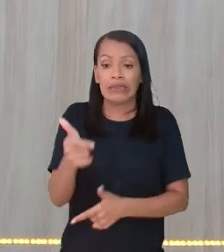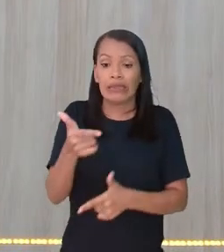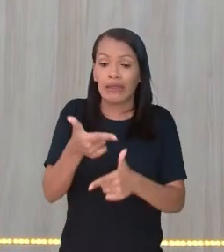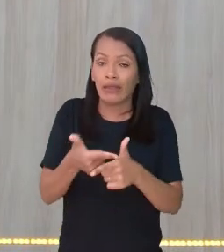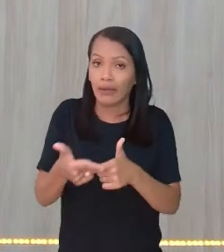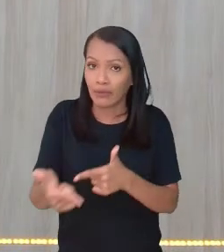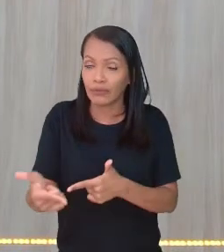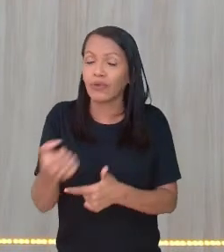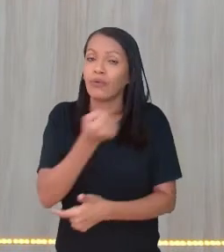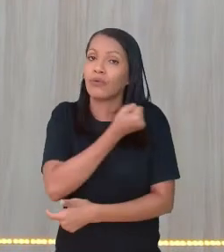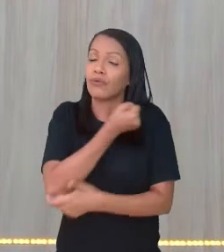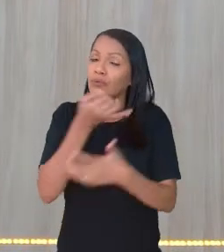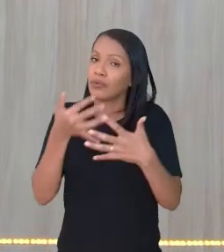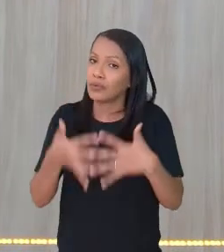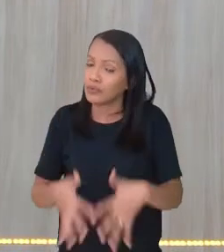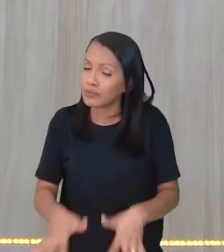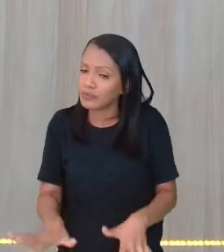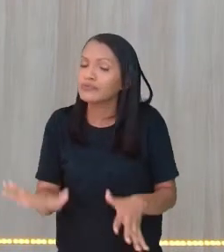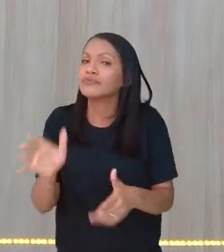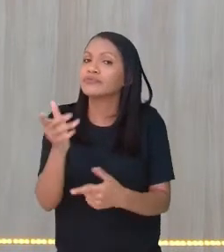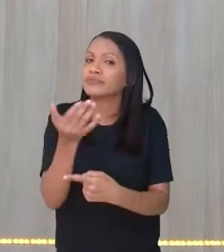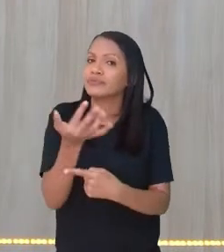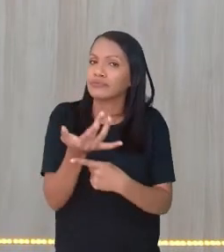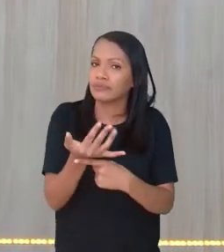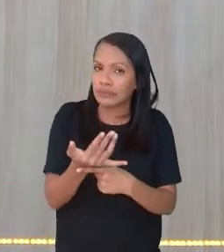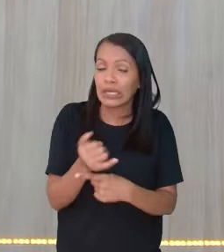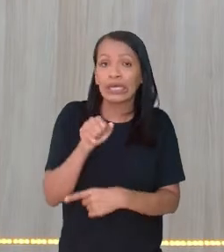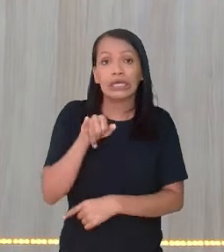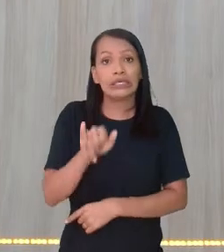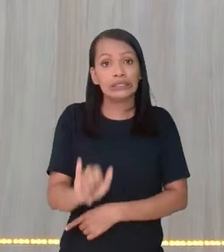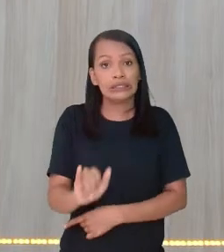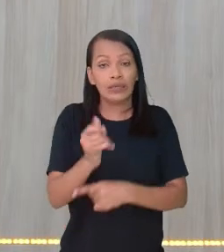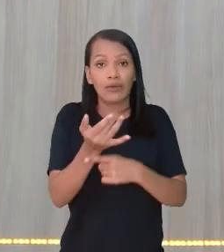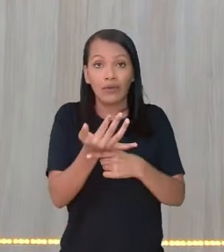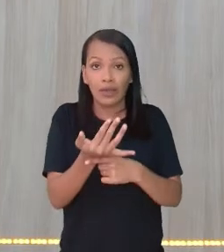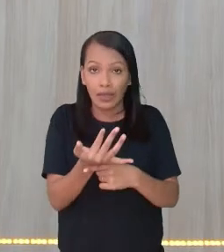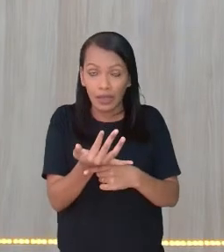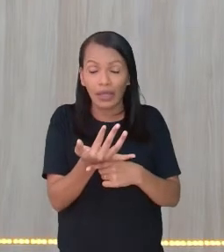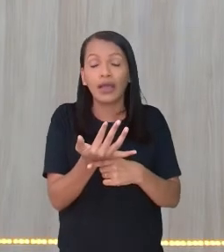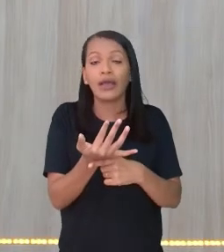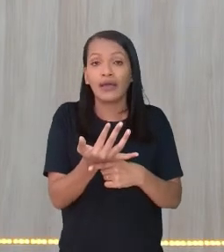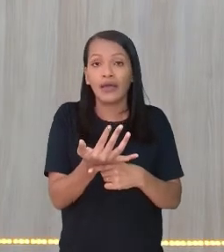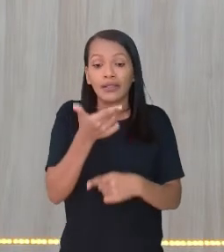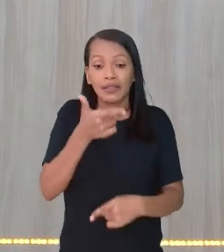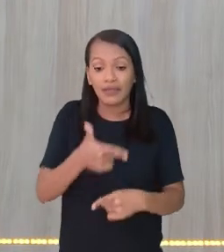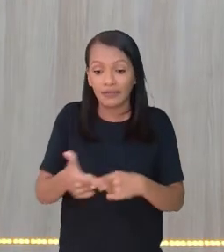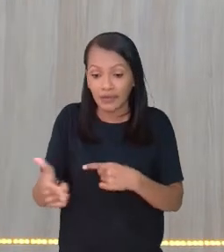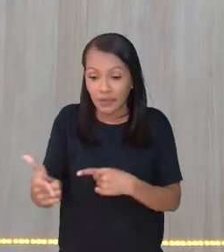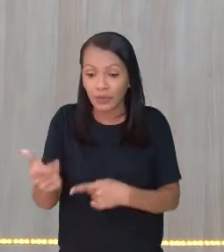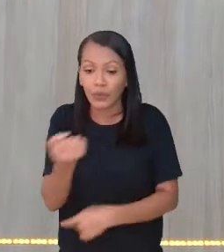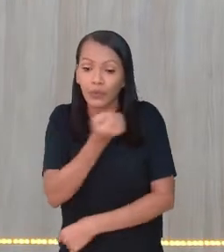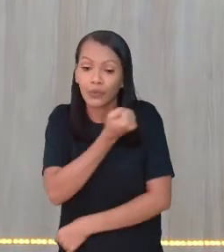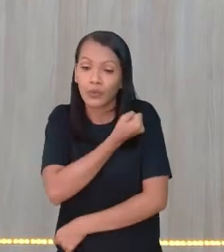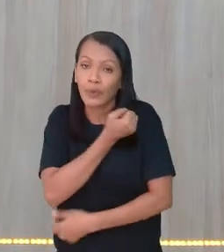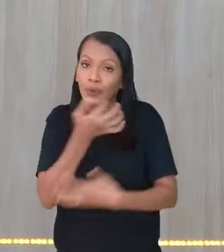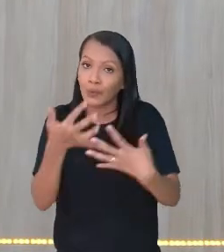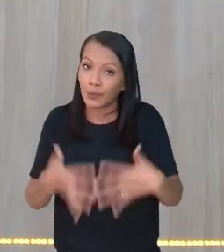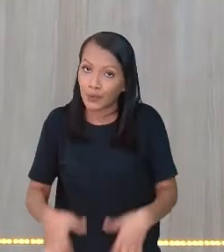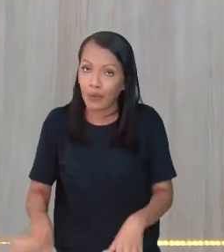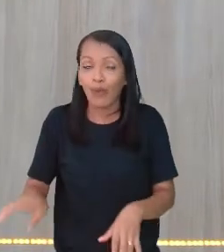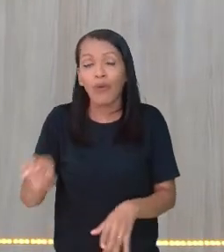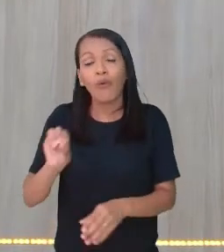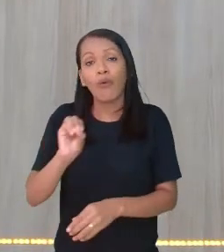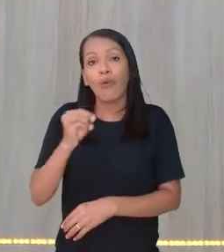número natural por fração, não importa se é uma fração dividido por um número natural e não importa se é